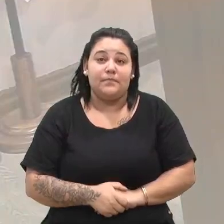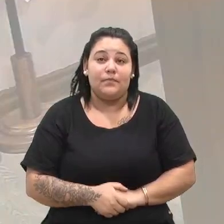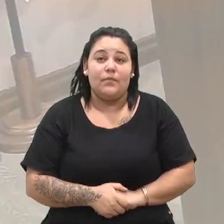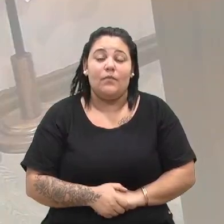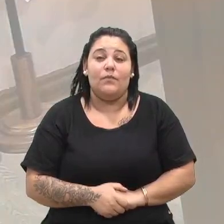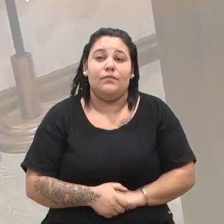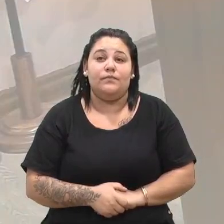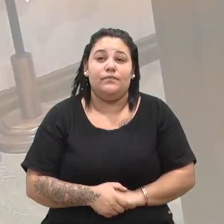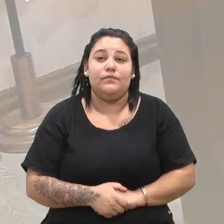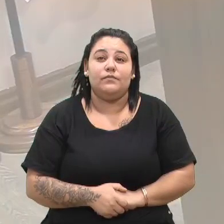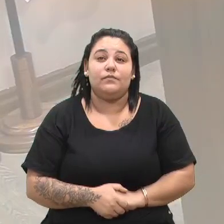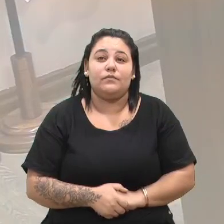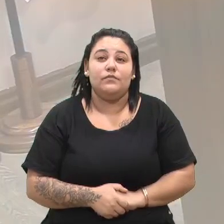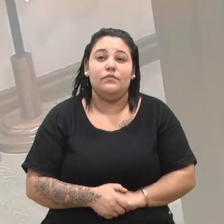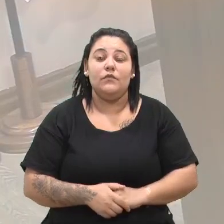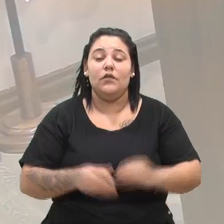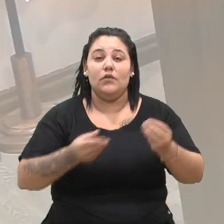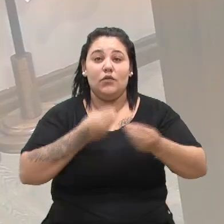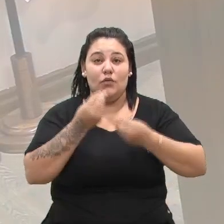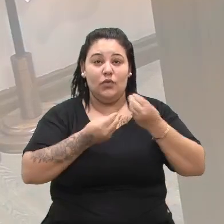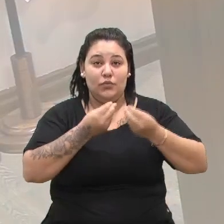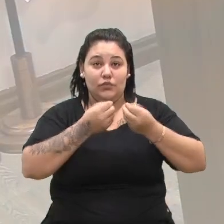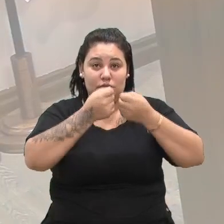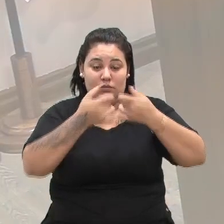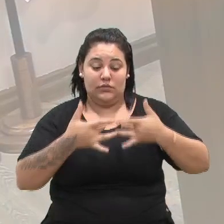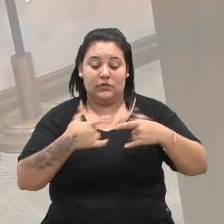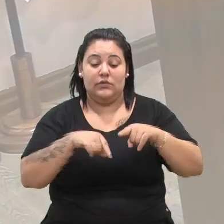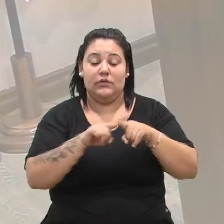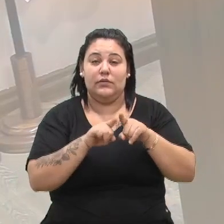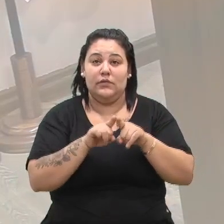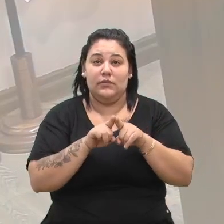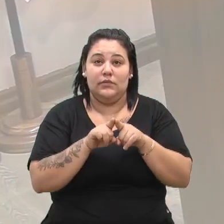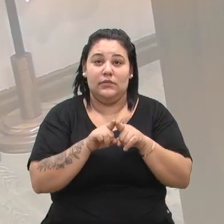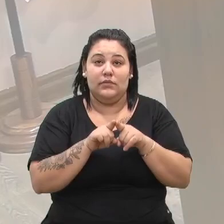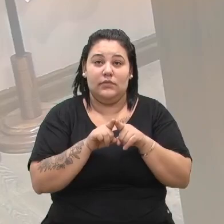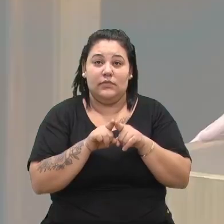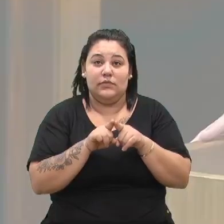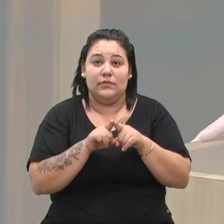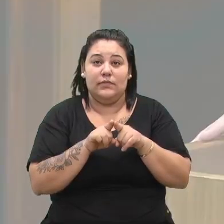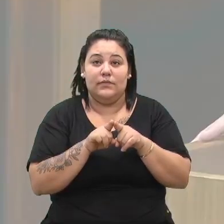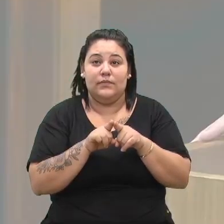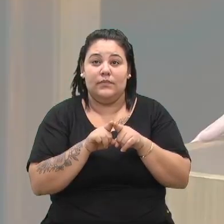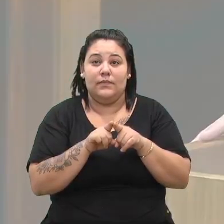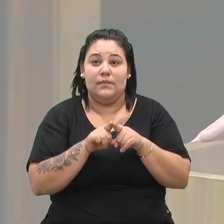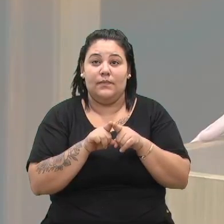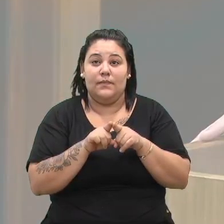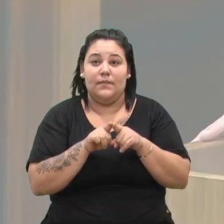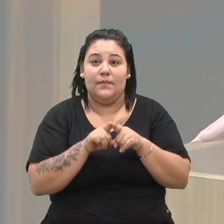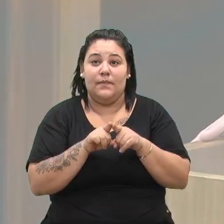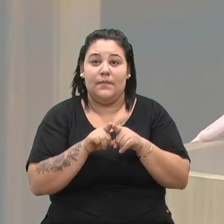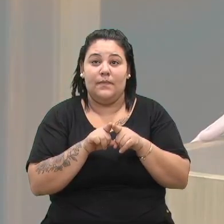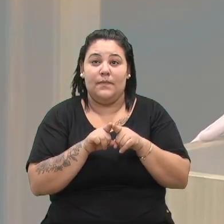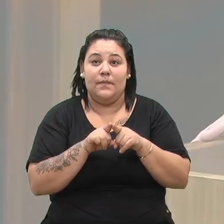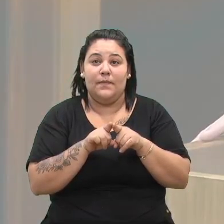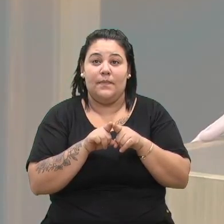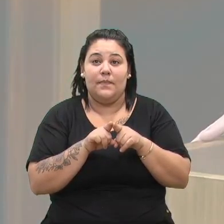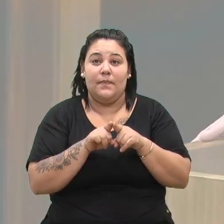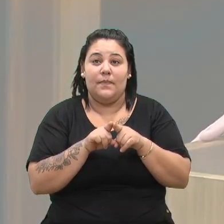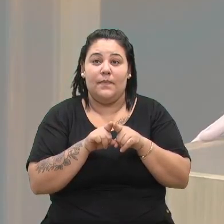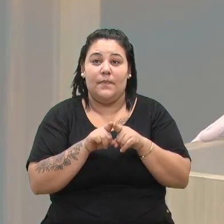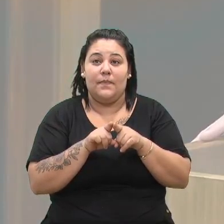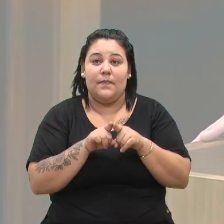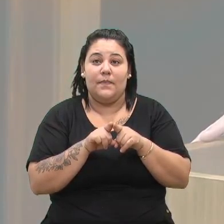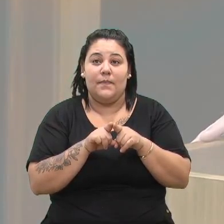Eles, como diz a reportagem, assim, além de se infiltrarem em outros casos, como transporte público em São Paulo e